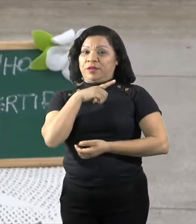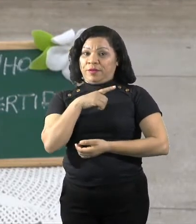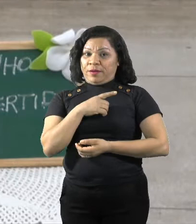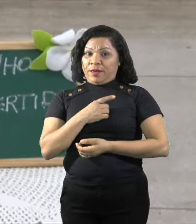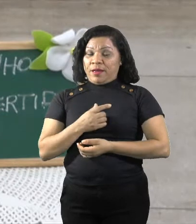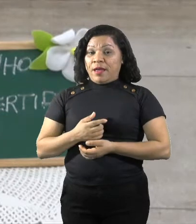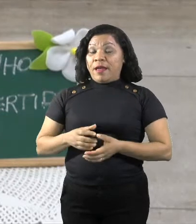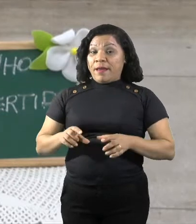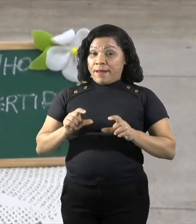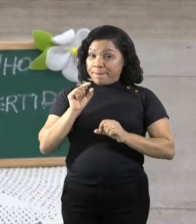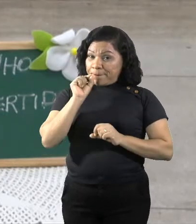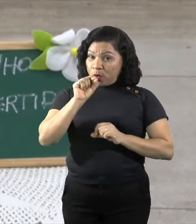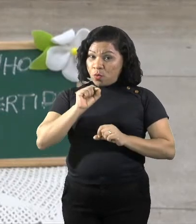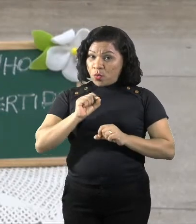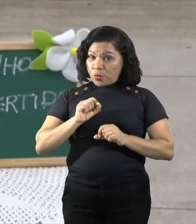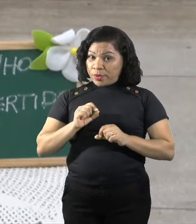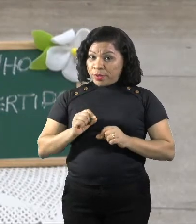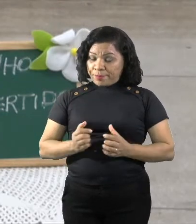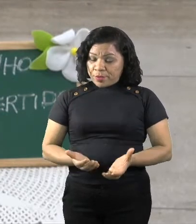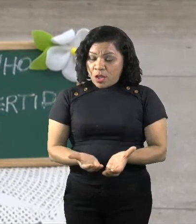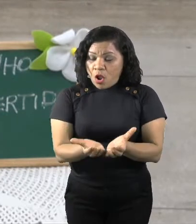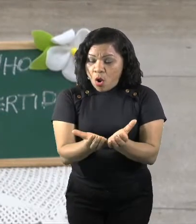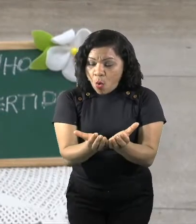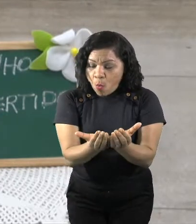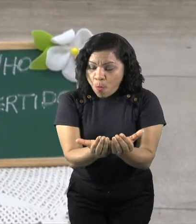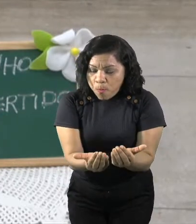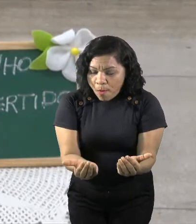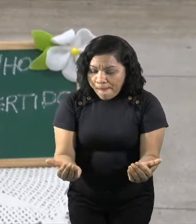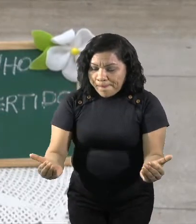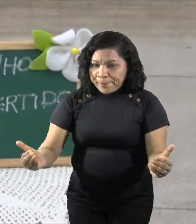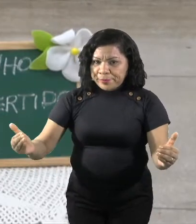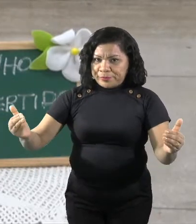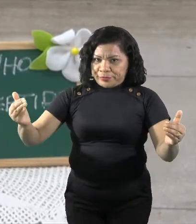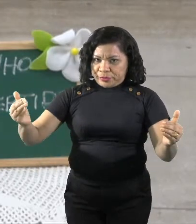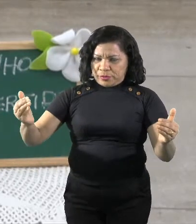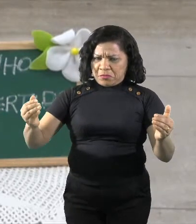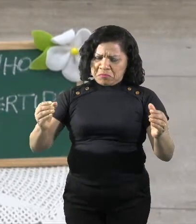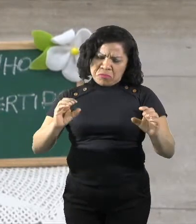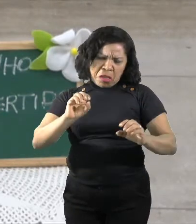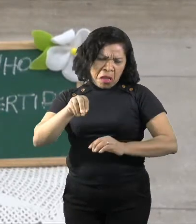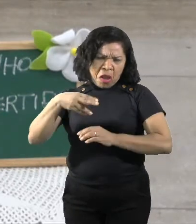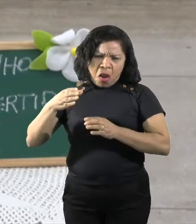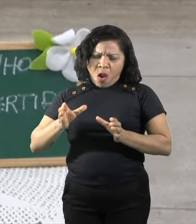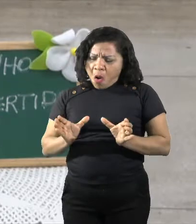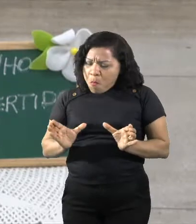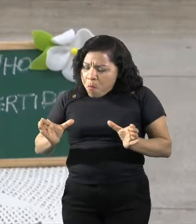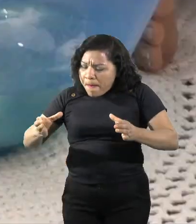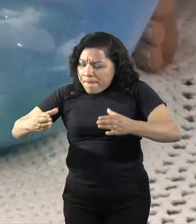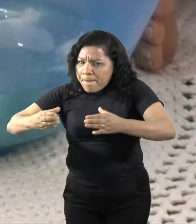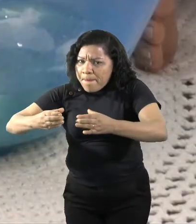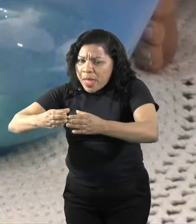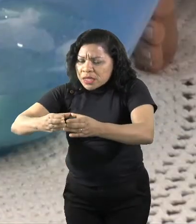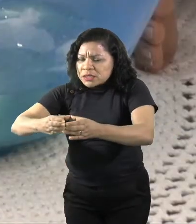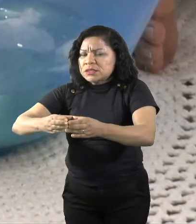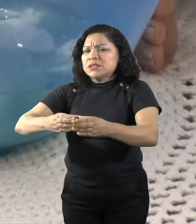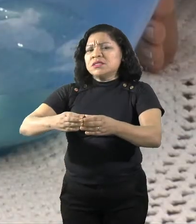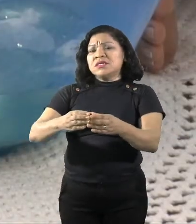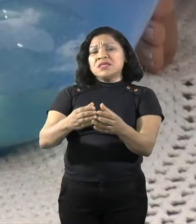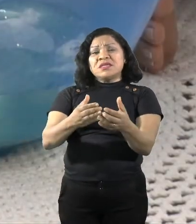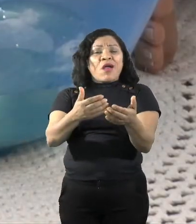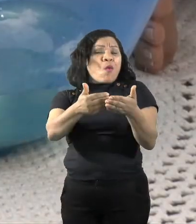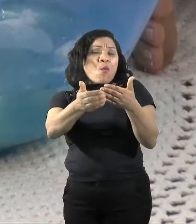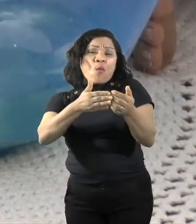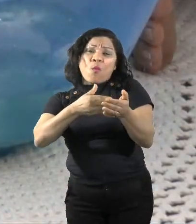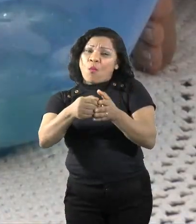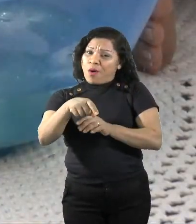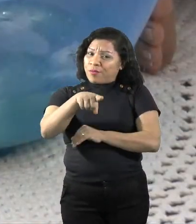mas vocês, família, podem estar usando uma bacia, o recipiente que vocês tiverem aí na casa de vocês. Estou